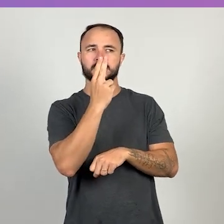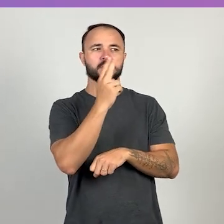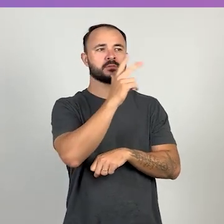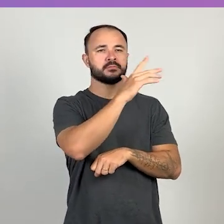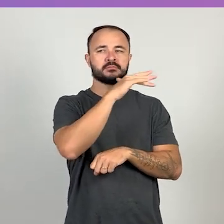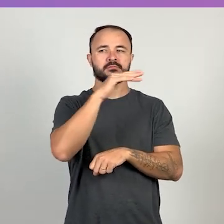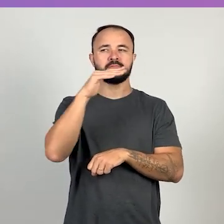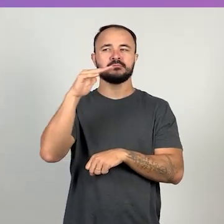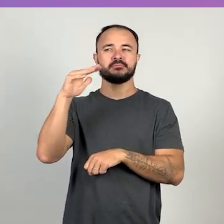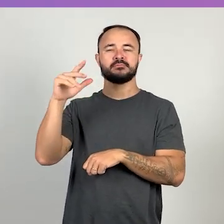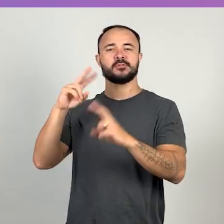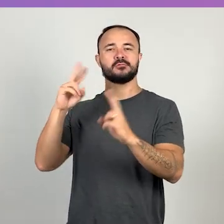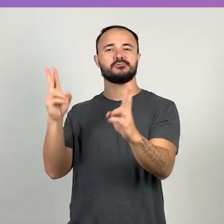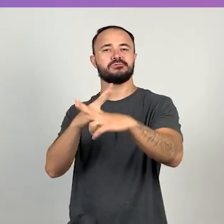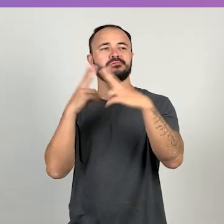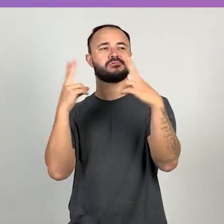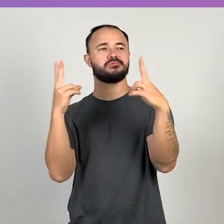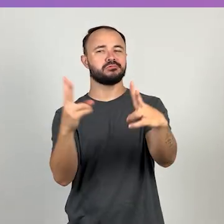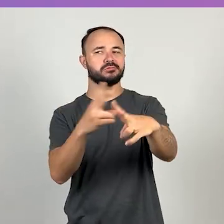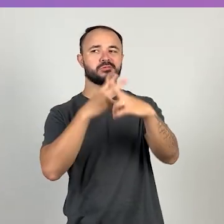soprar.